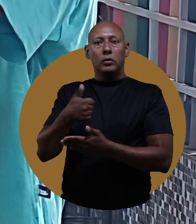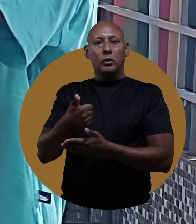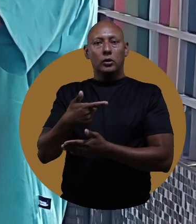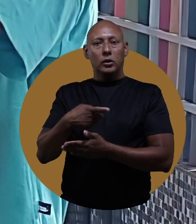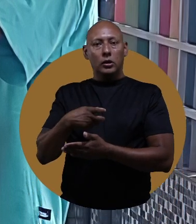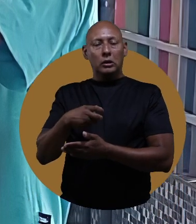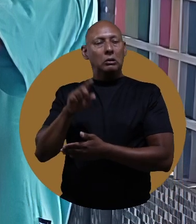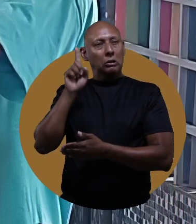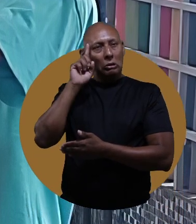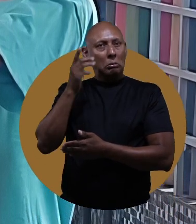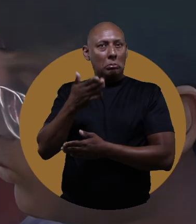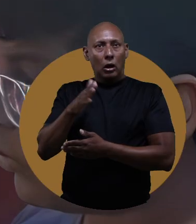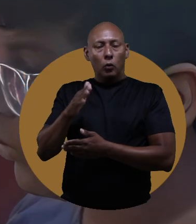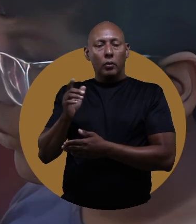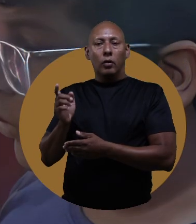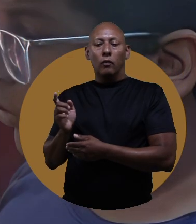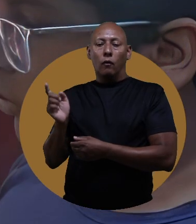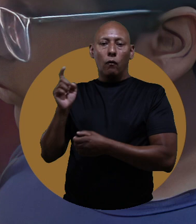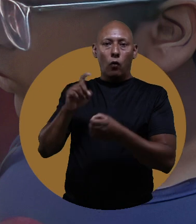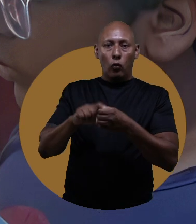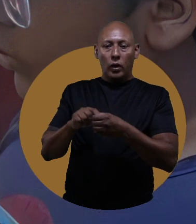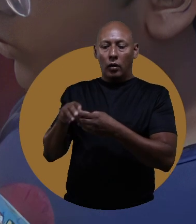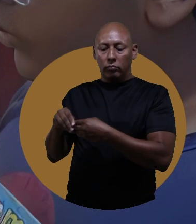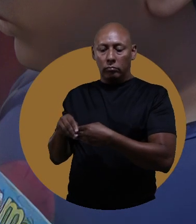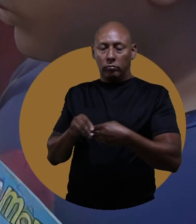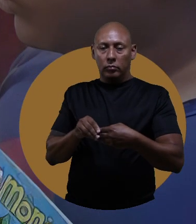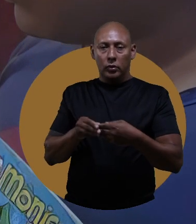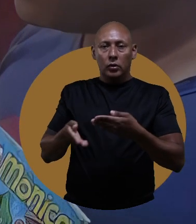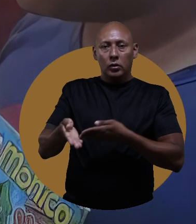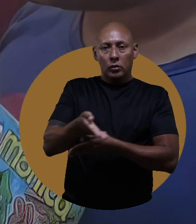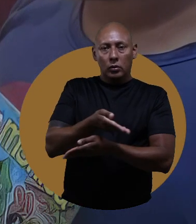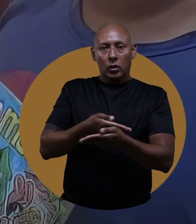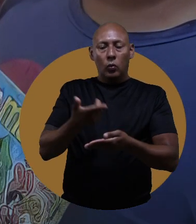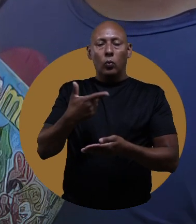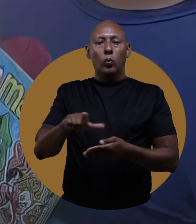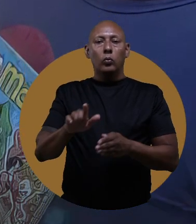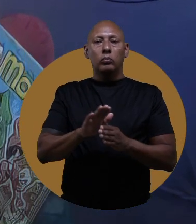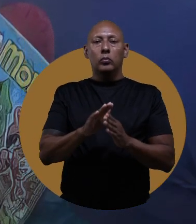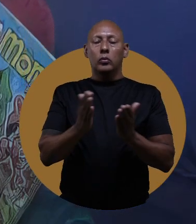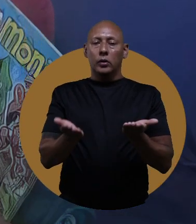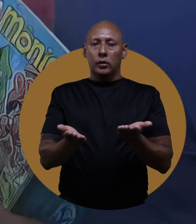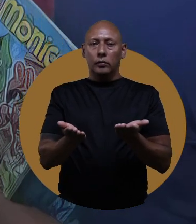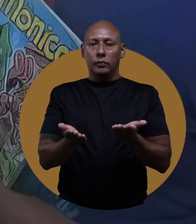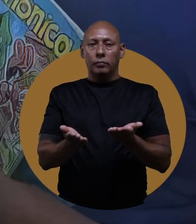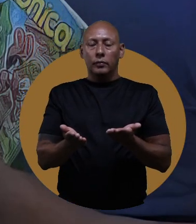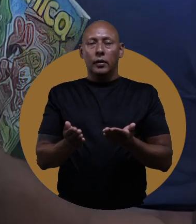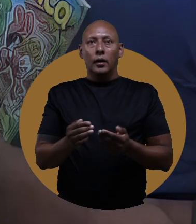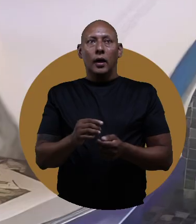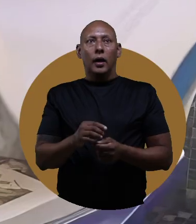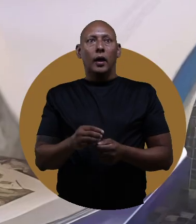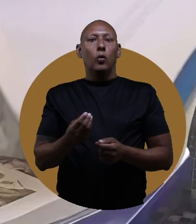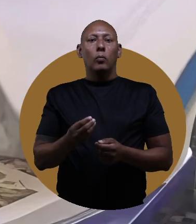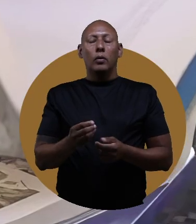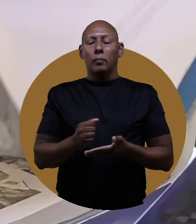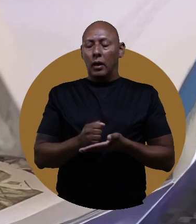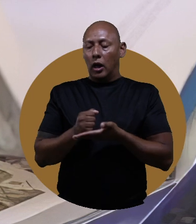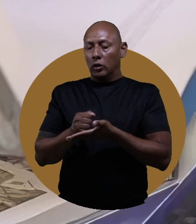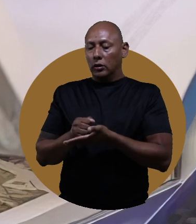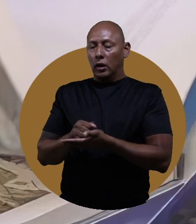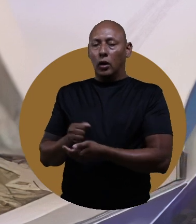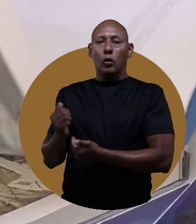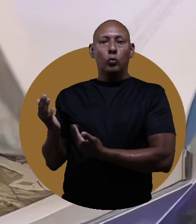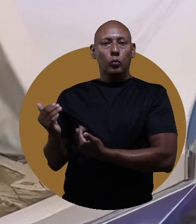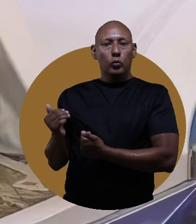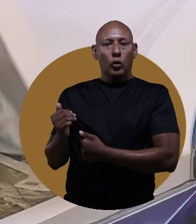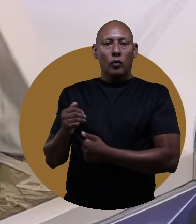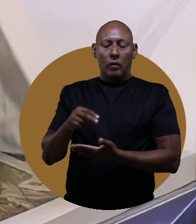né, para buscar o que já foram emprestados e voltar a emprestar novamente, né? E a gente, é uma forma de incentivar a leitura,